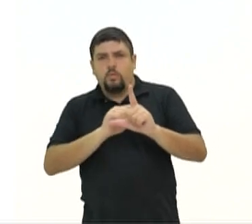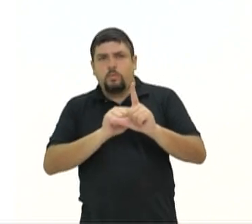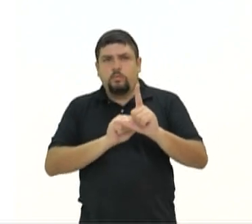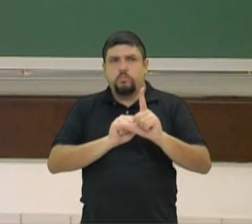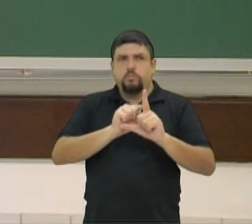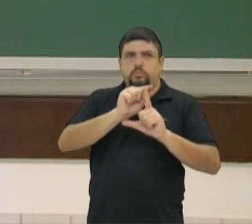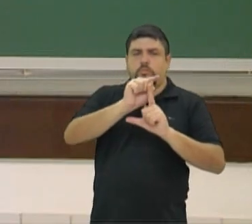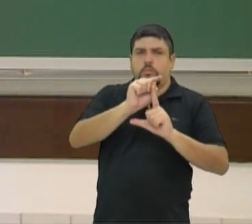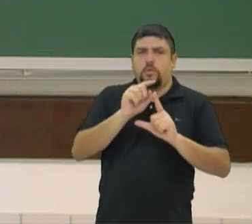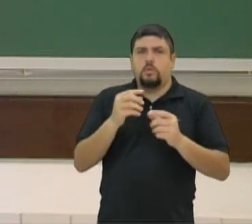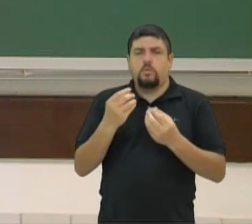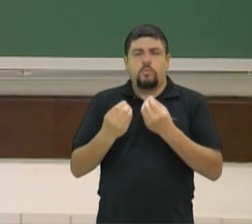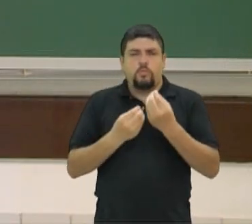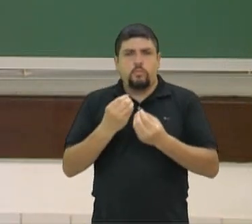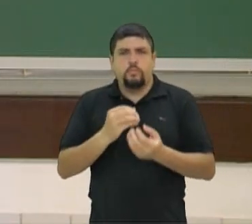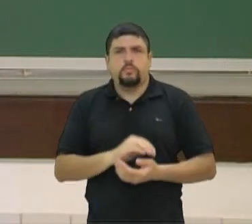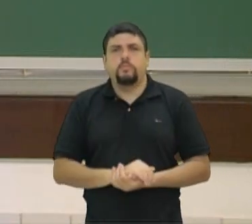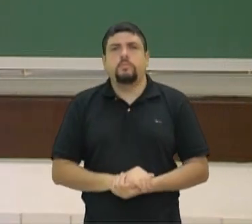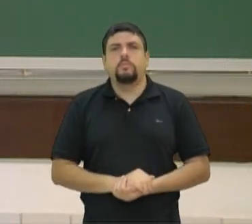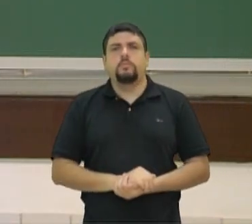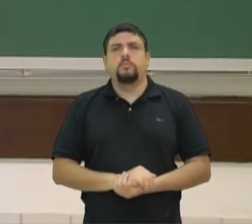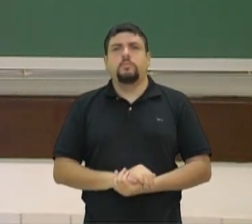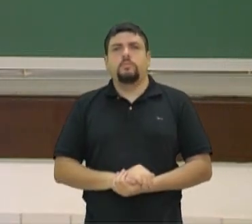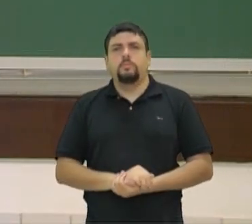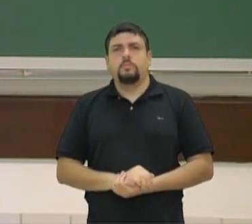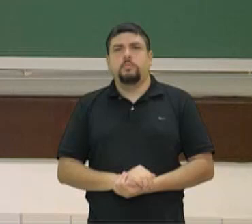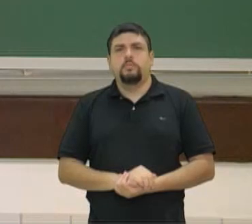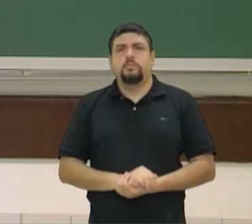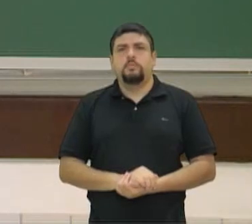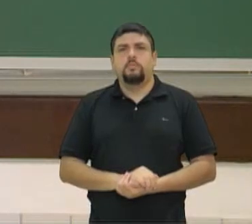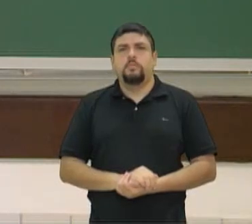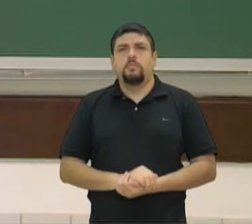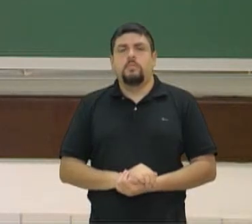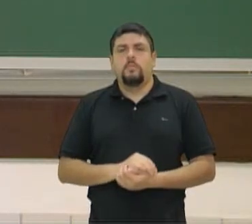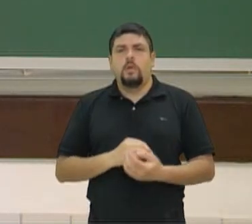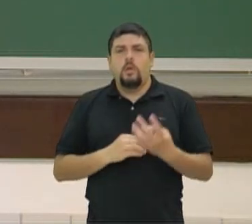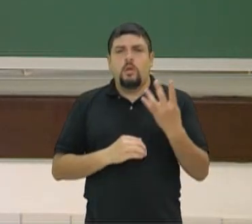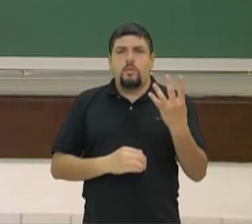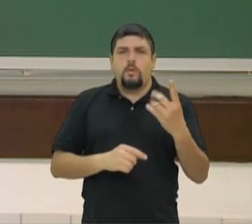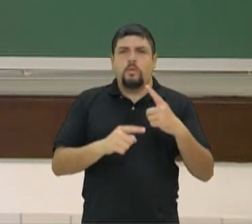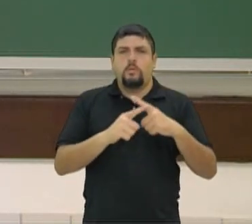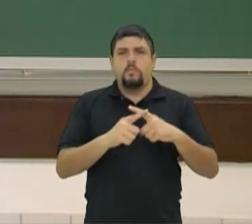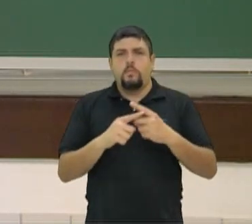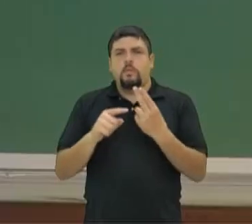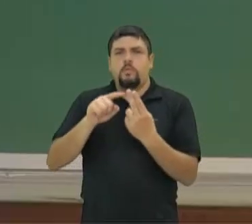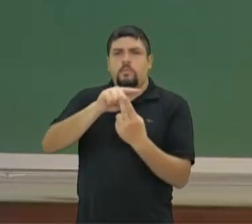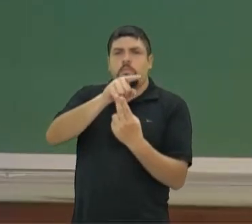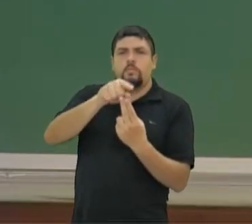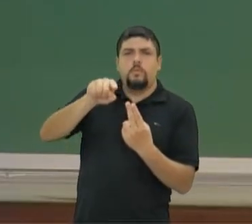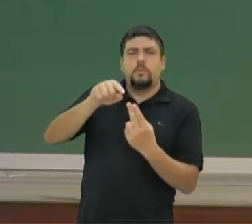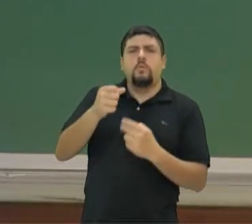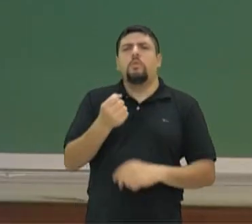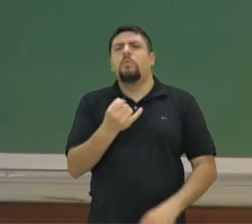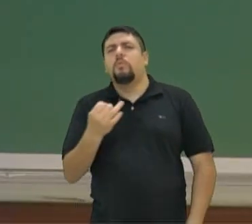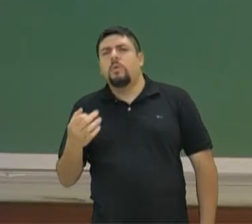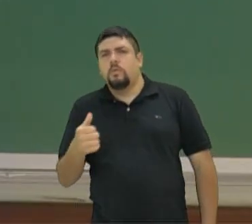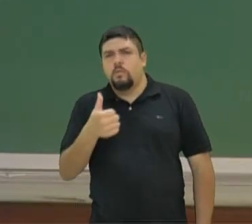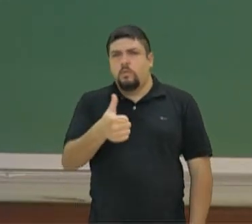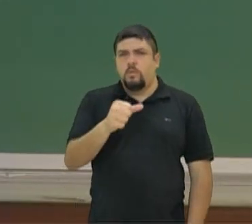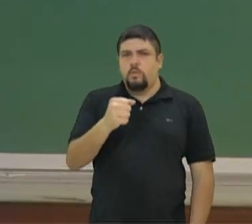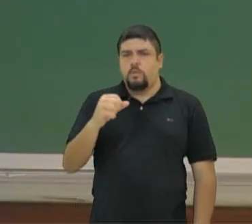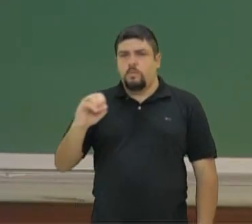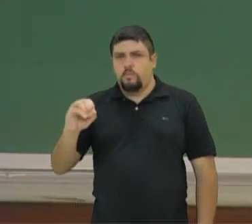afixo. Então vamos lá. O ângulo formado, 4 vezes π, quanto é π mesmo? 180 graus. 4